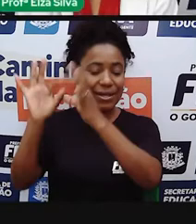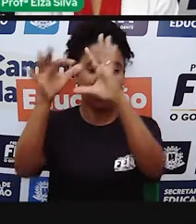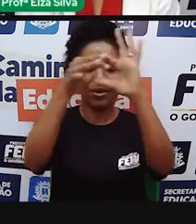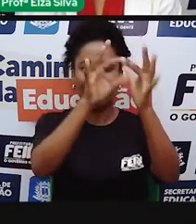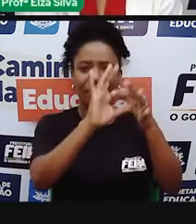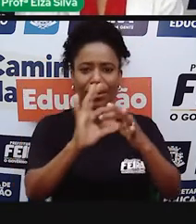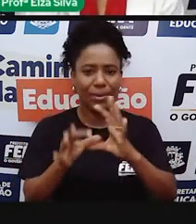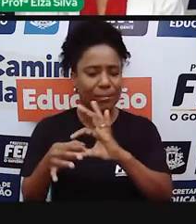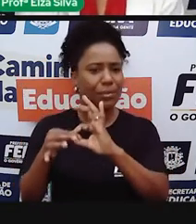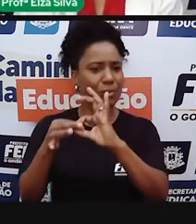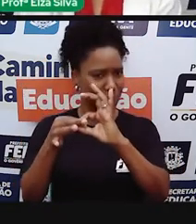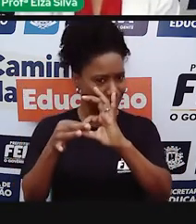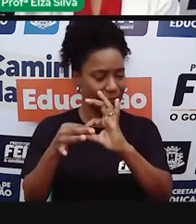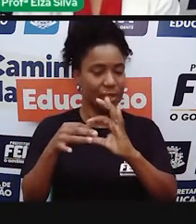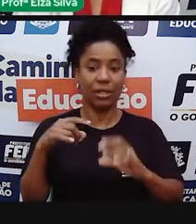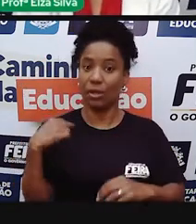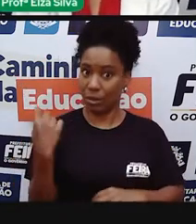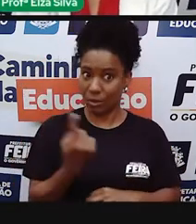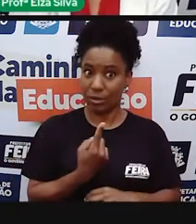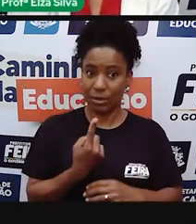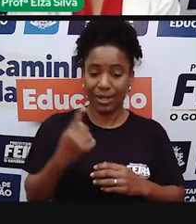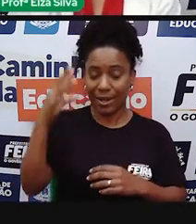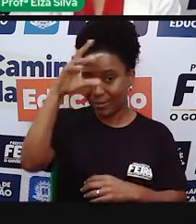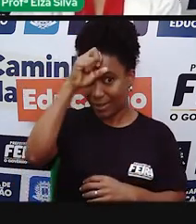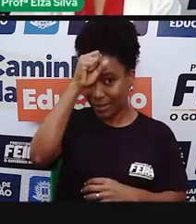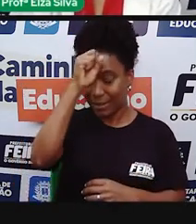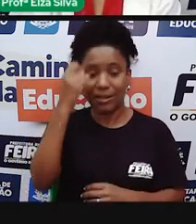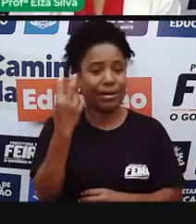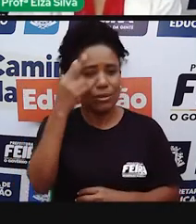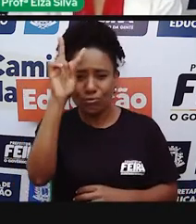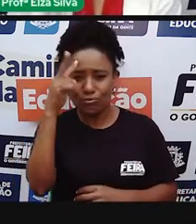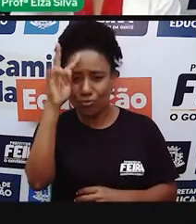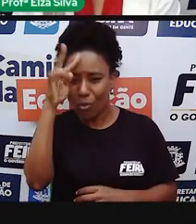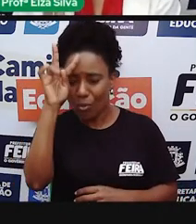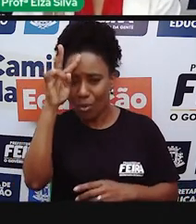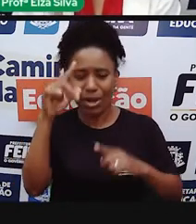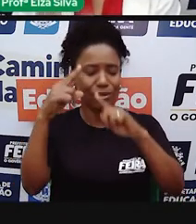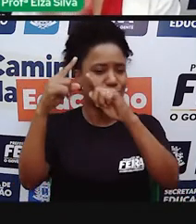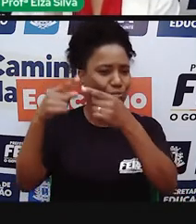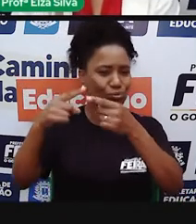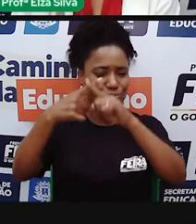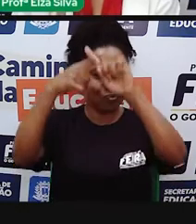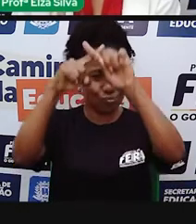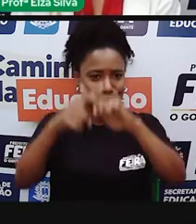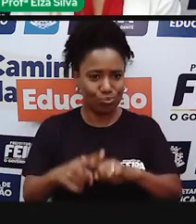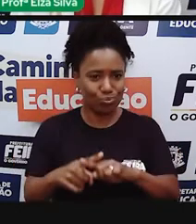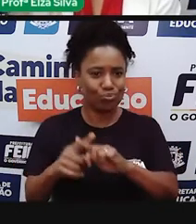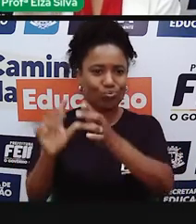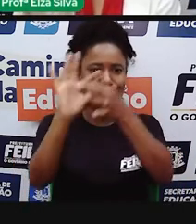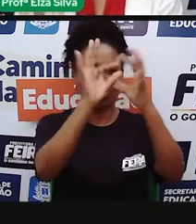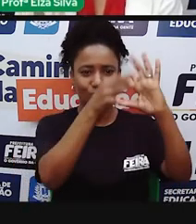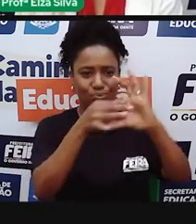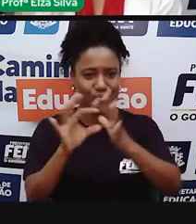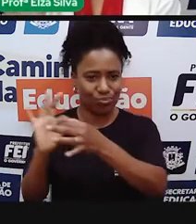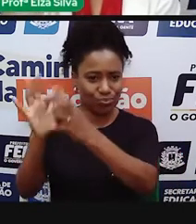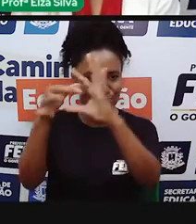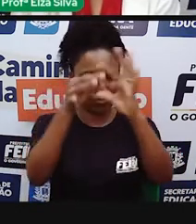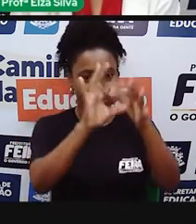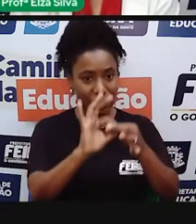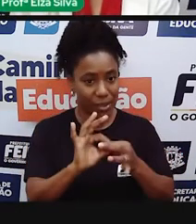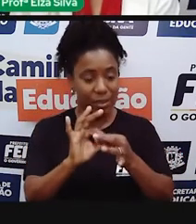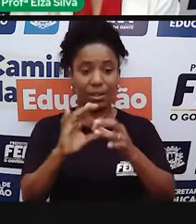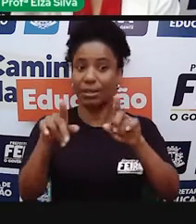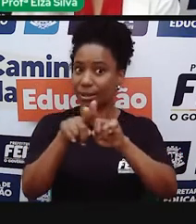Especificamente, além de conhecer um pouco da história dos Jogos Olímpicos, vamos focalizar a aula de hoje nos Symbols